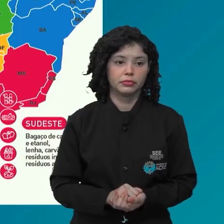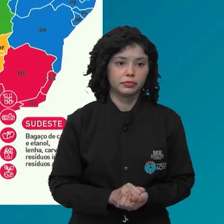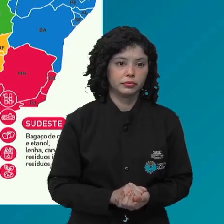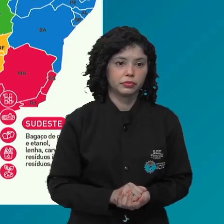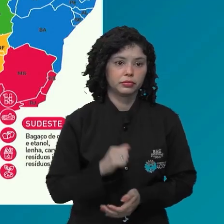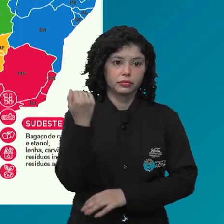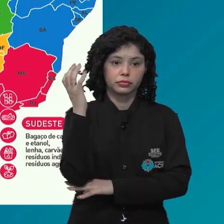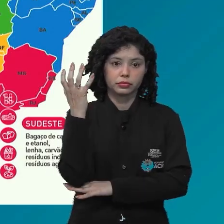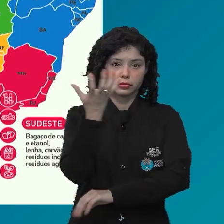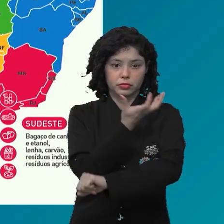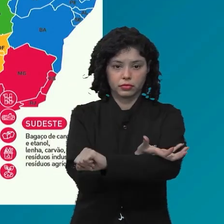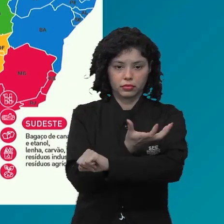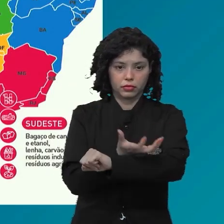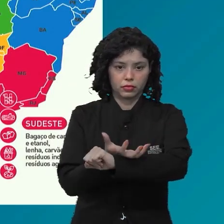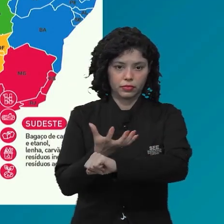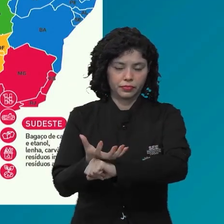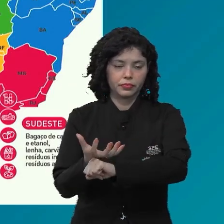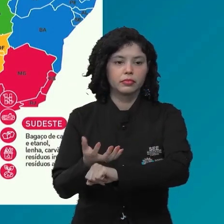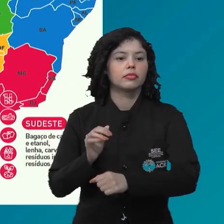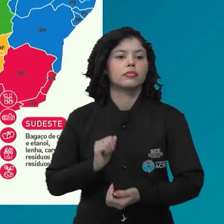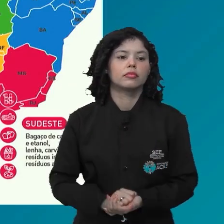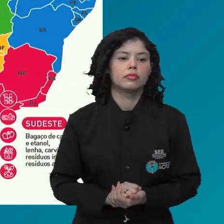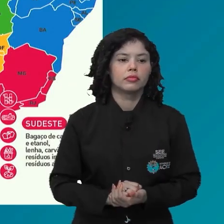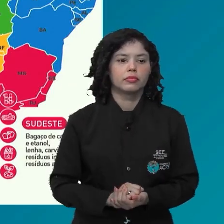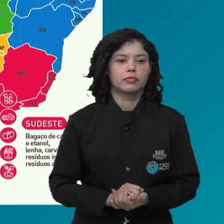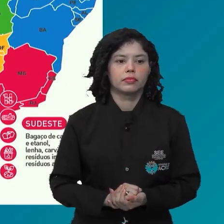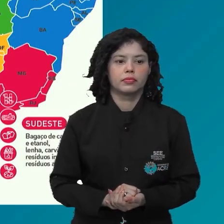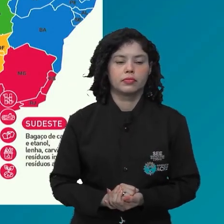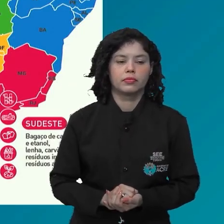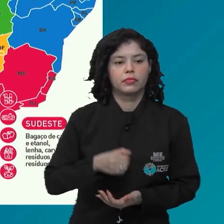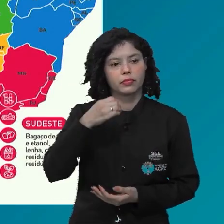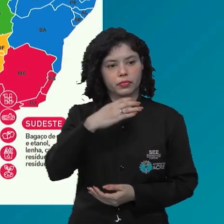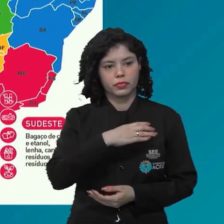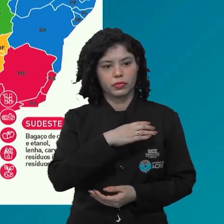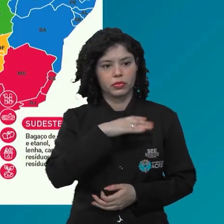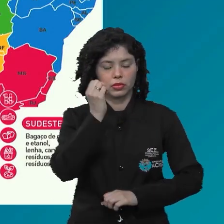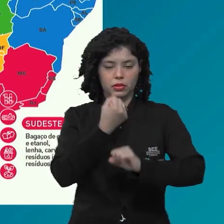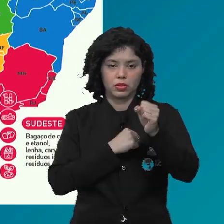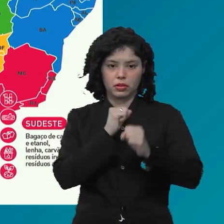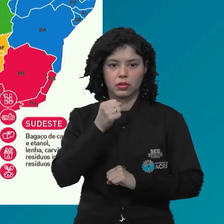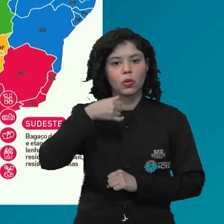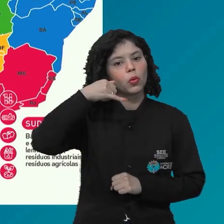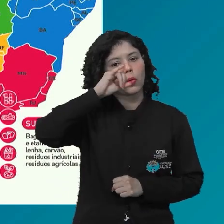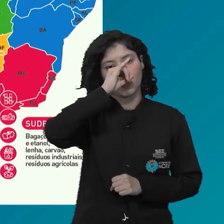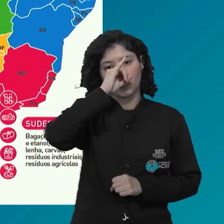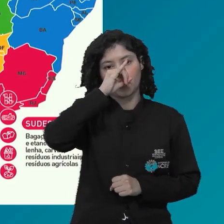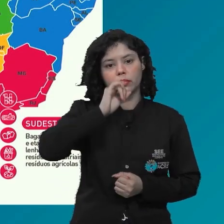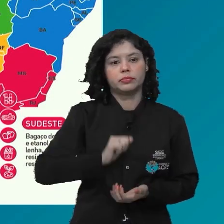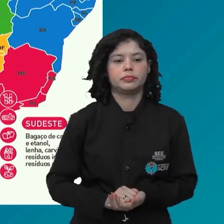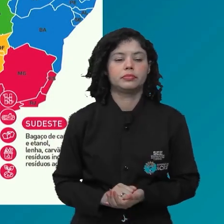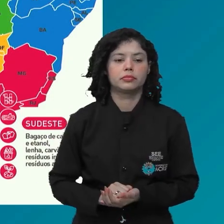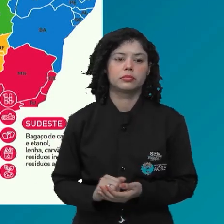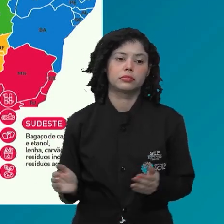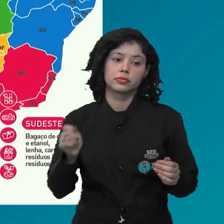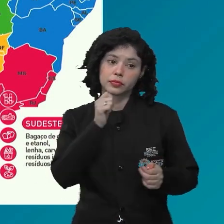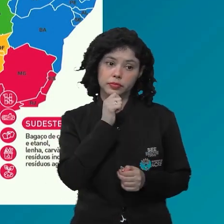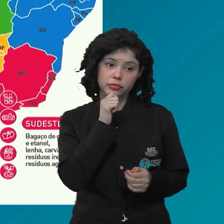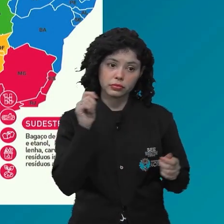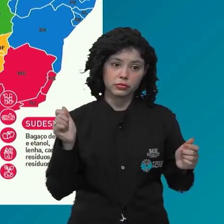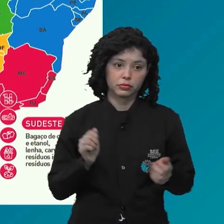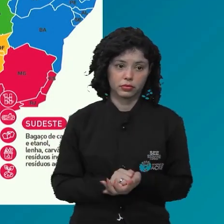resíduos agrícolas e florestais, resíduos urbanos, industriais e pecuários, além de resíduos